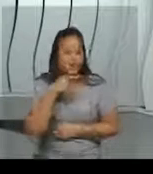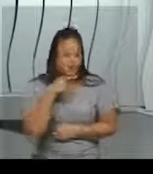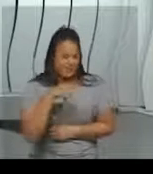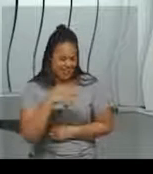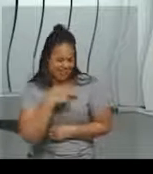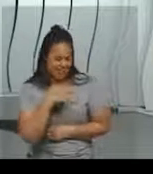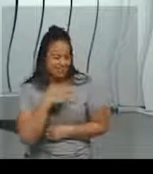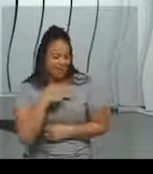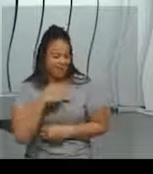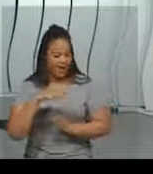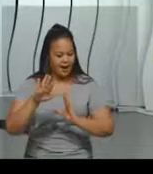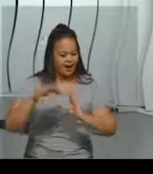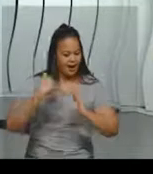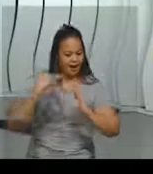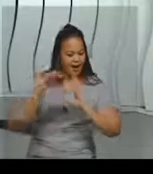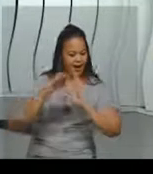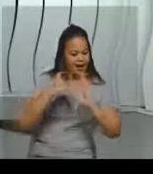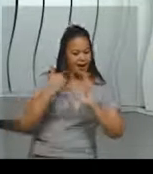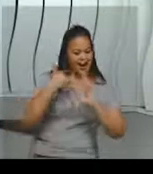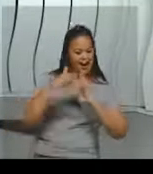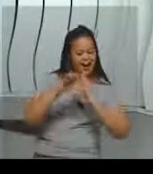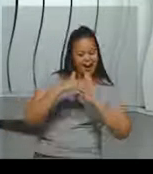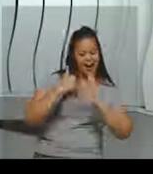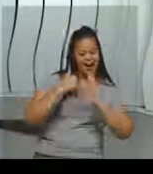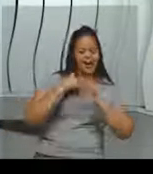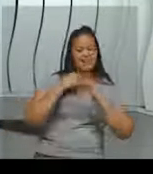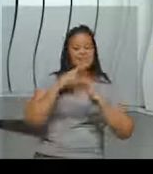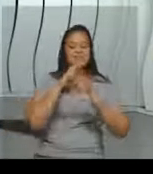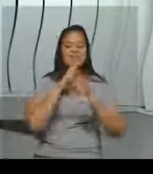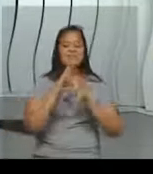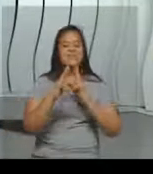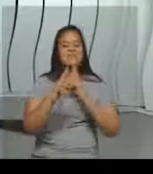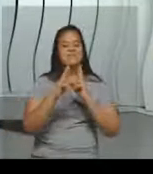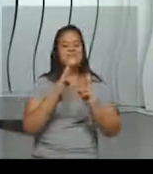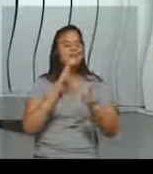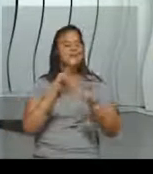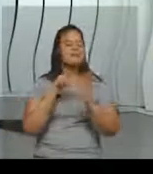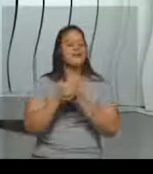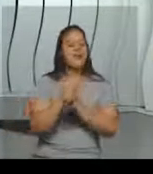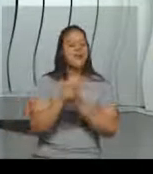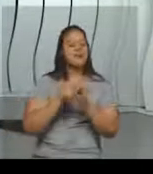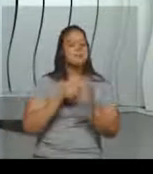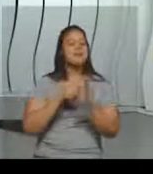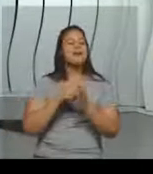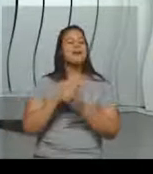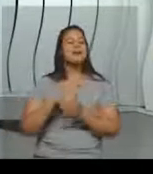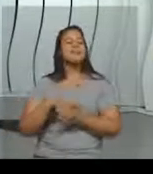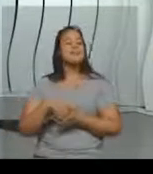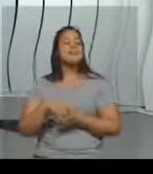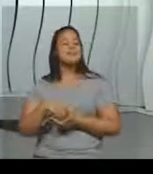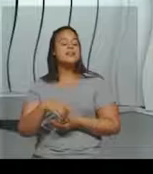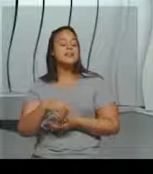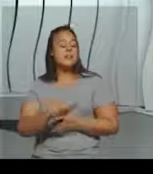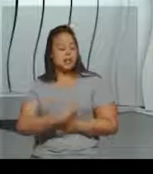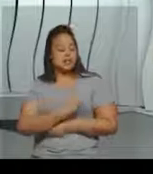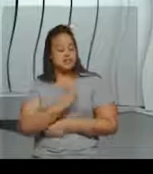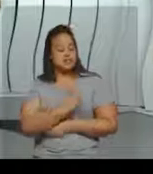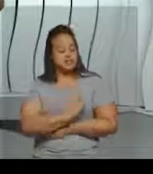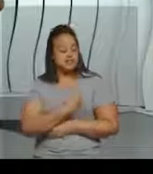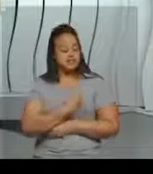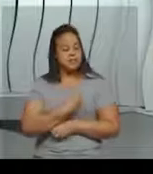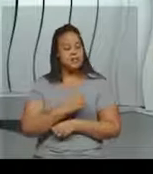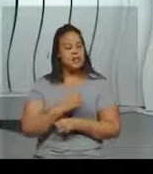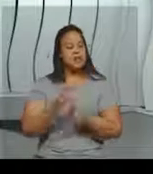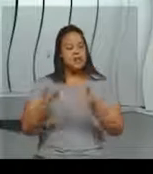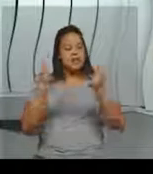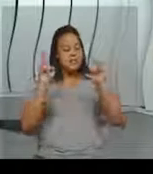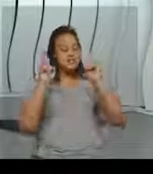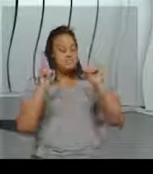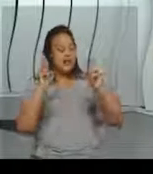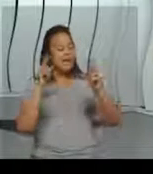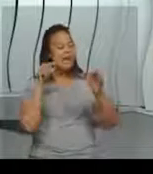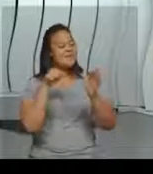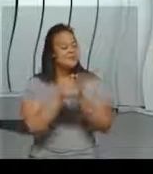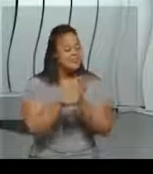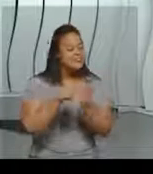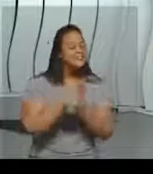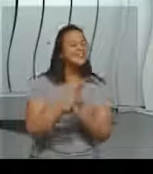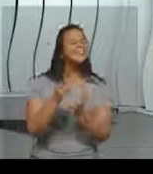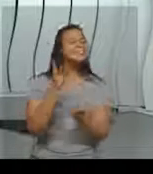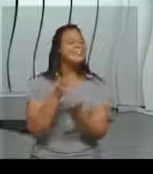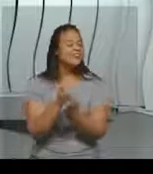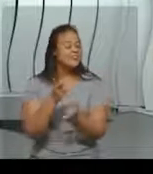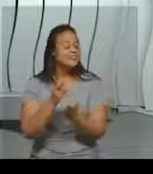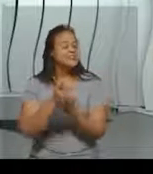para mandar sua questão para a gente poder responder ao vivo. E espero que você possa ir pesquisar,